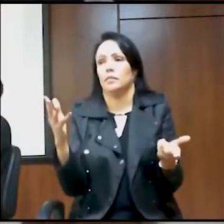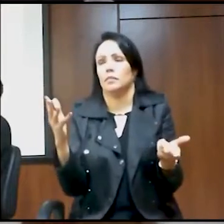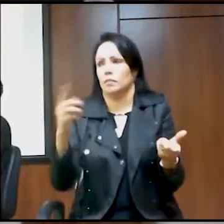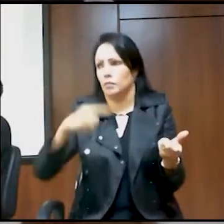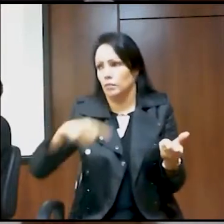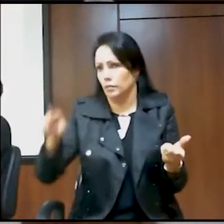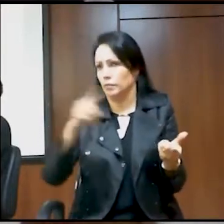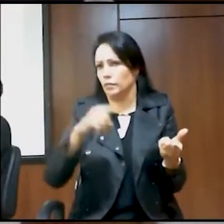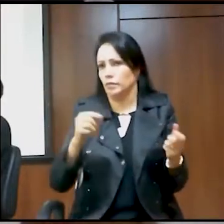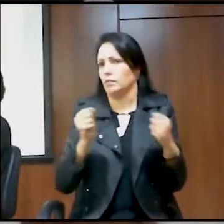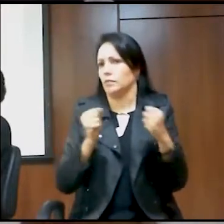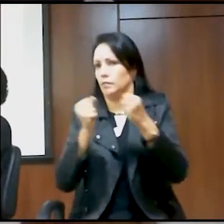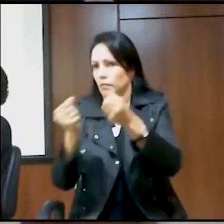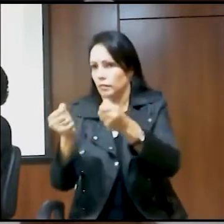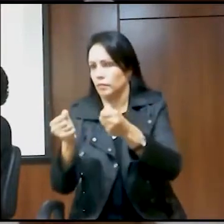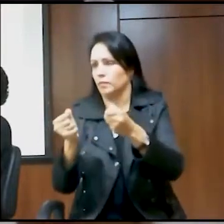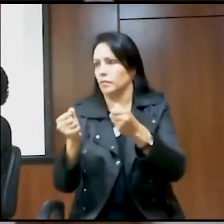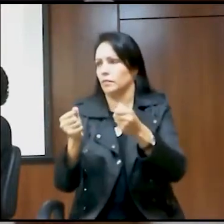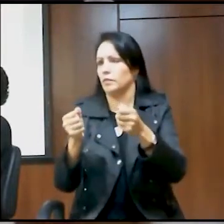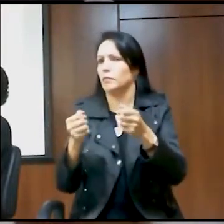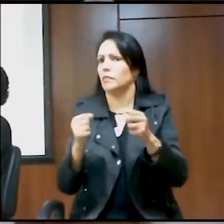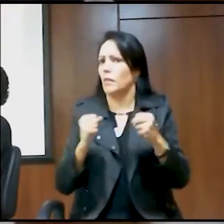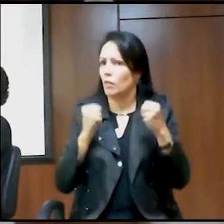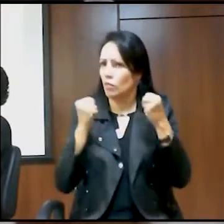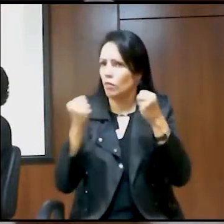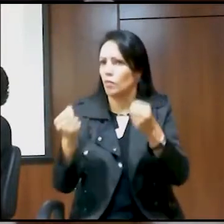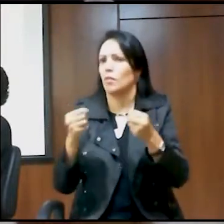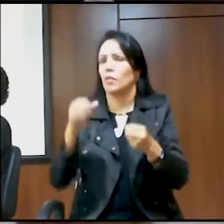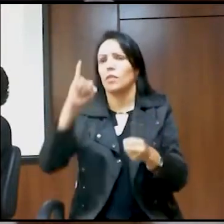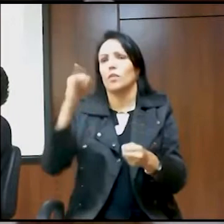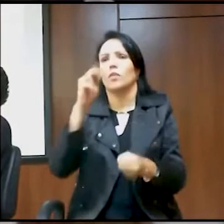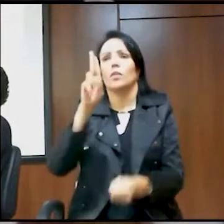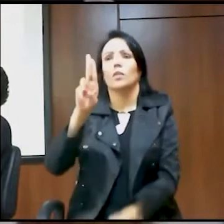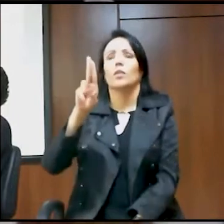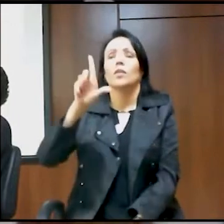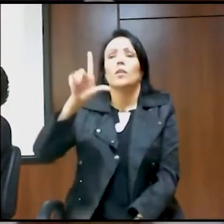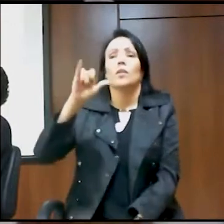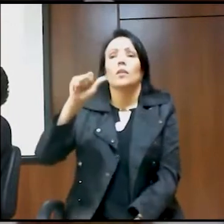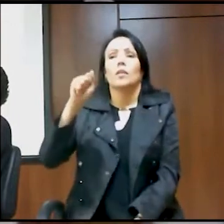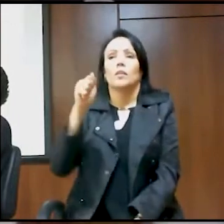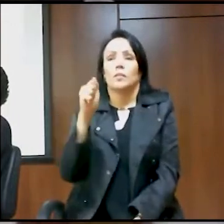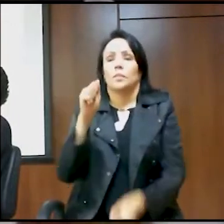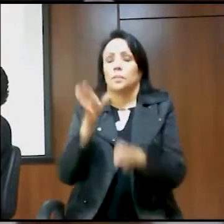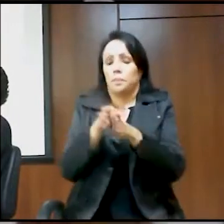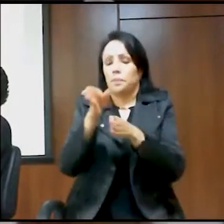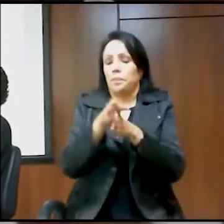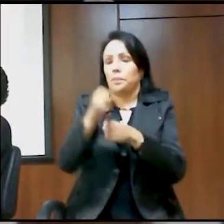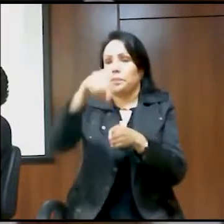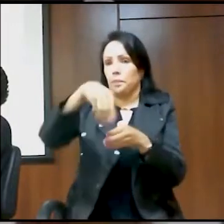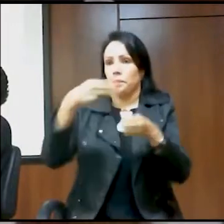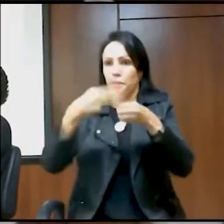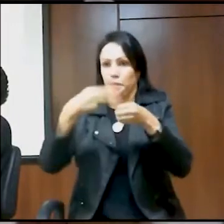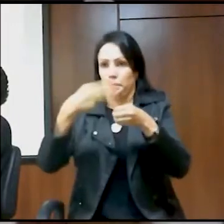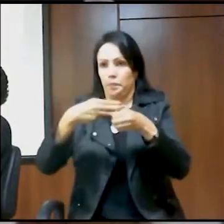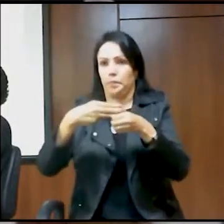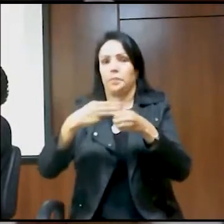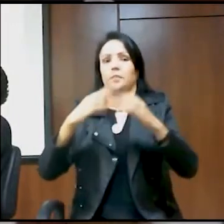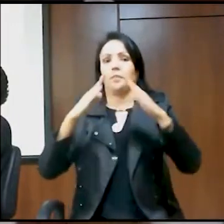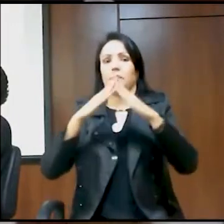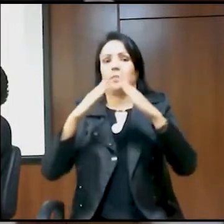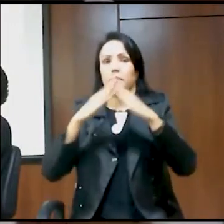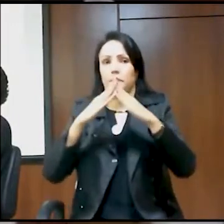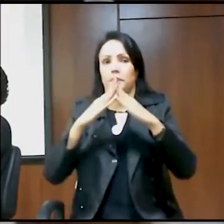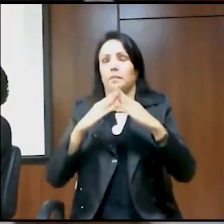do Conselho Municipal de Habitação, fizemos uma luta. A Júlia Moretti e eu, inclusive, na época, éramos conselheiros municipais de habitação. Não sou mais conselheiro de habitação,